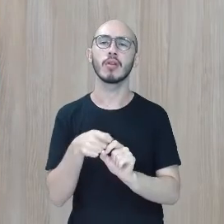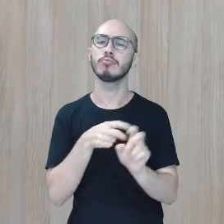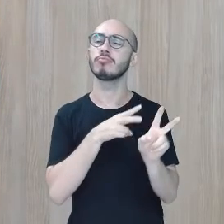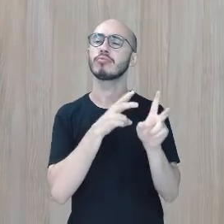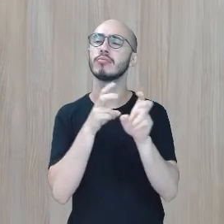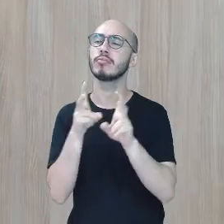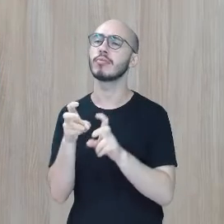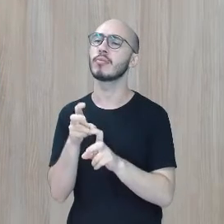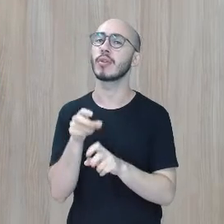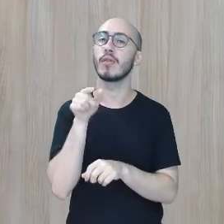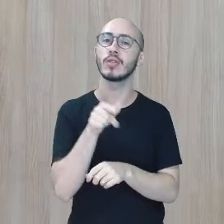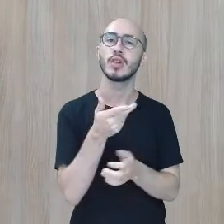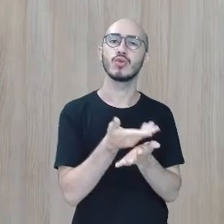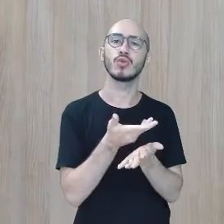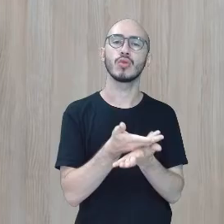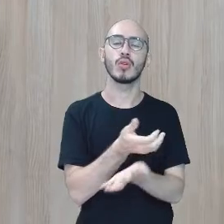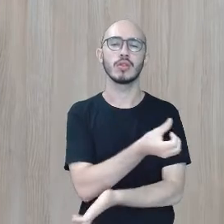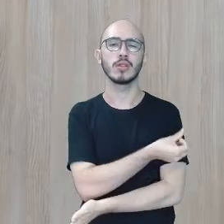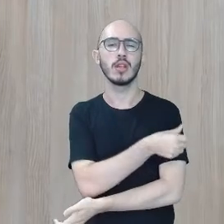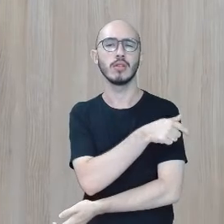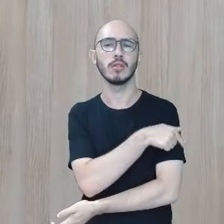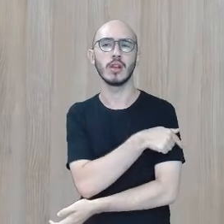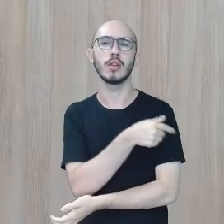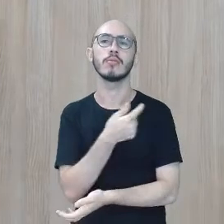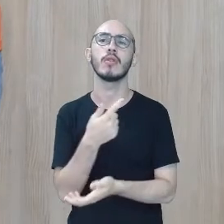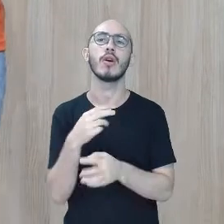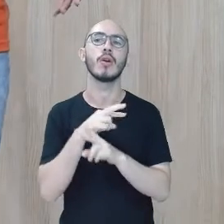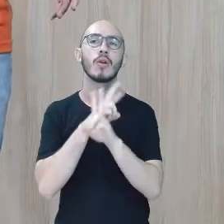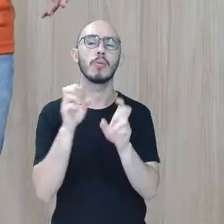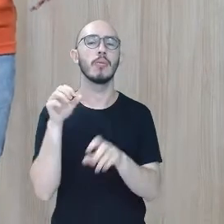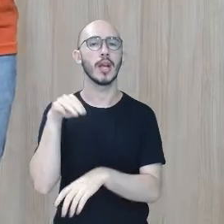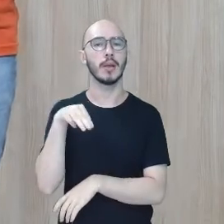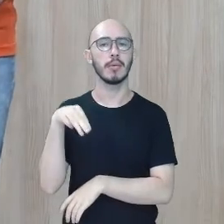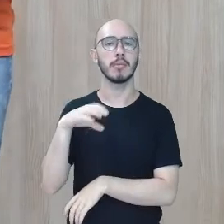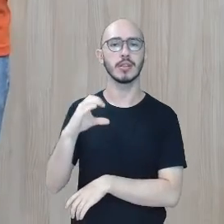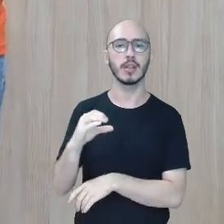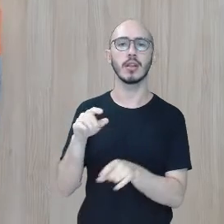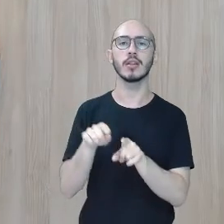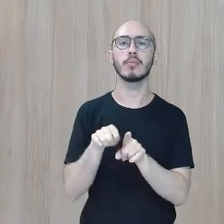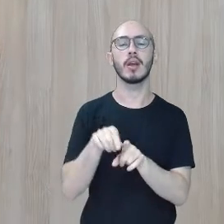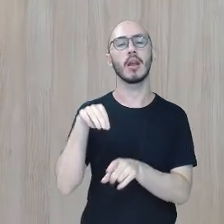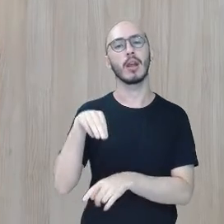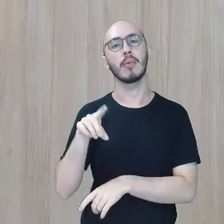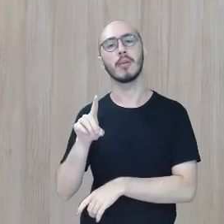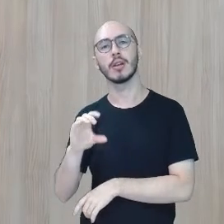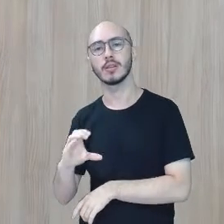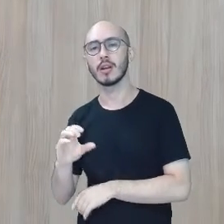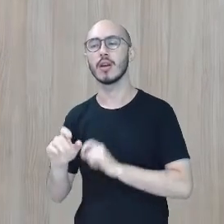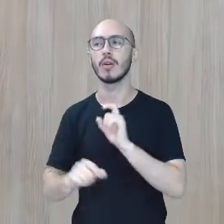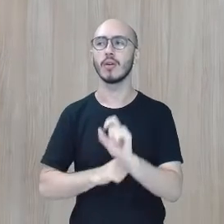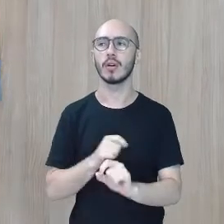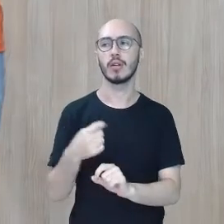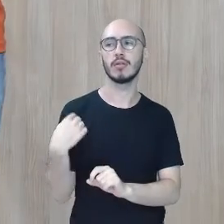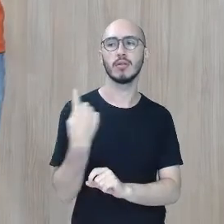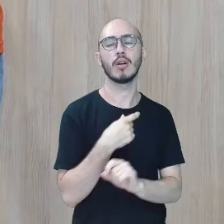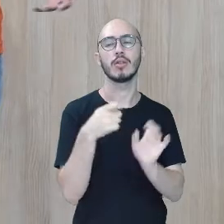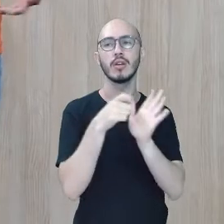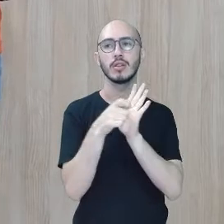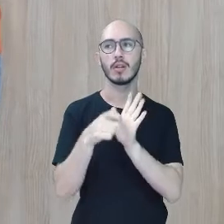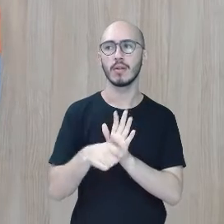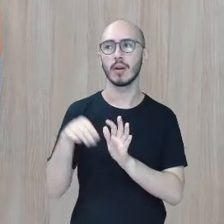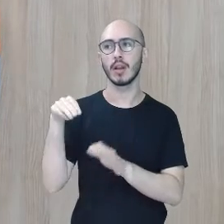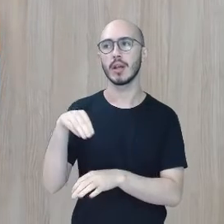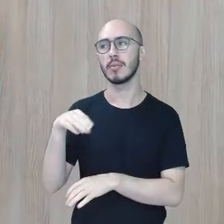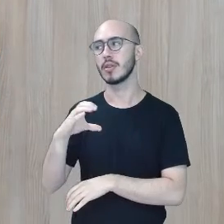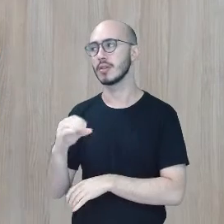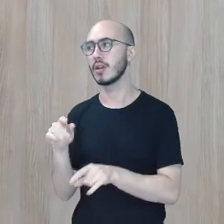você estudou lá no 6º e 7º ano a ideia de MMC e MDC, tá? Quando a gente escreve o MMC e quando a